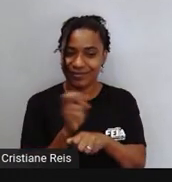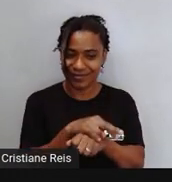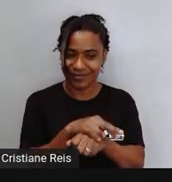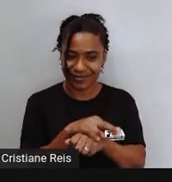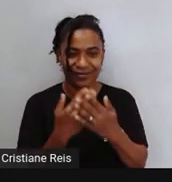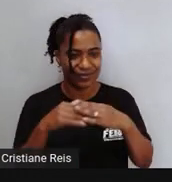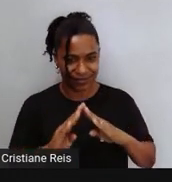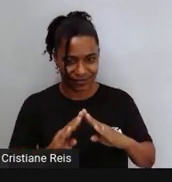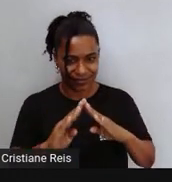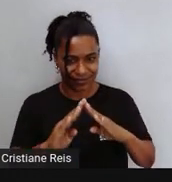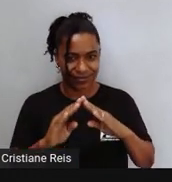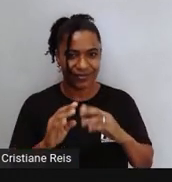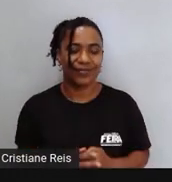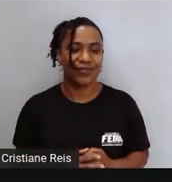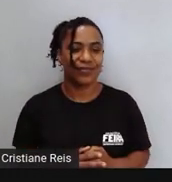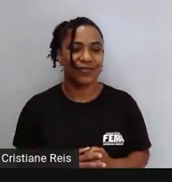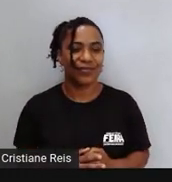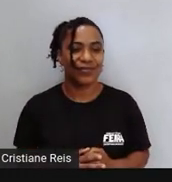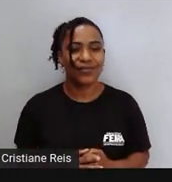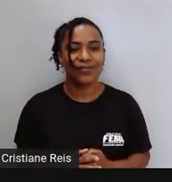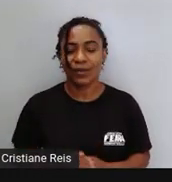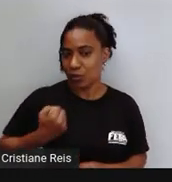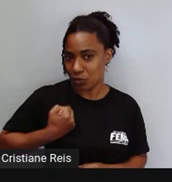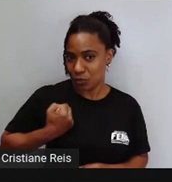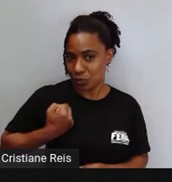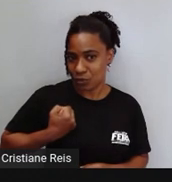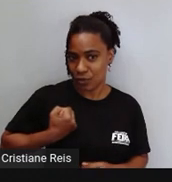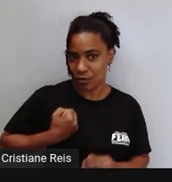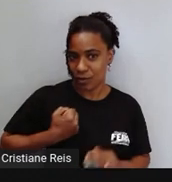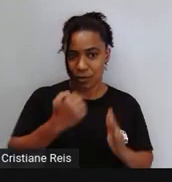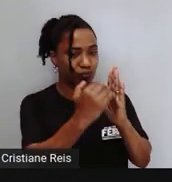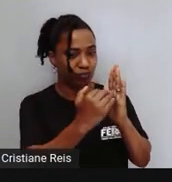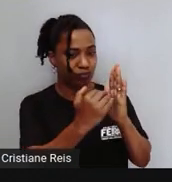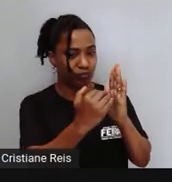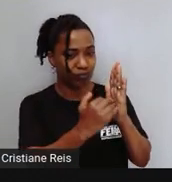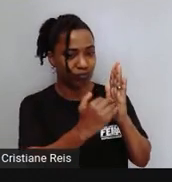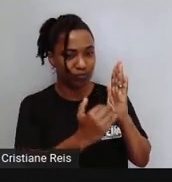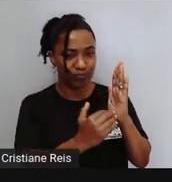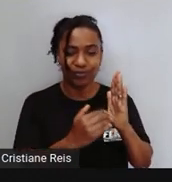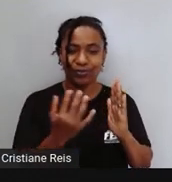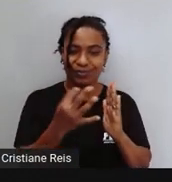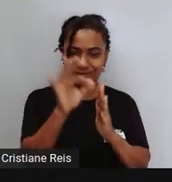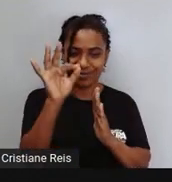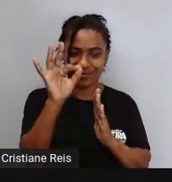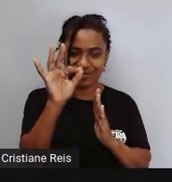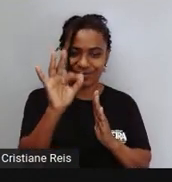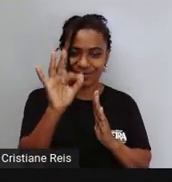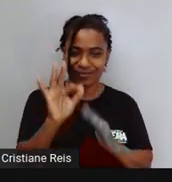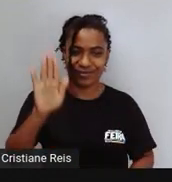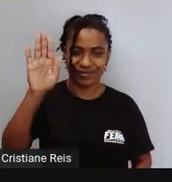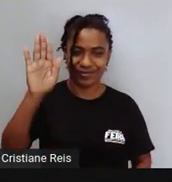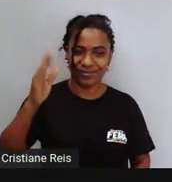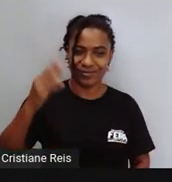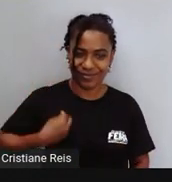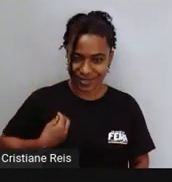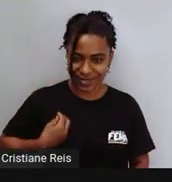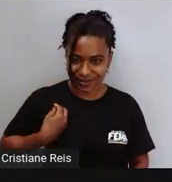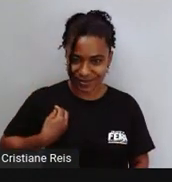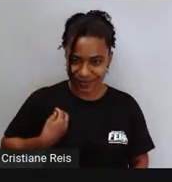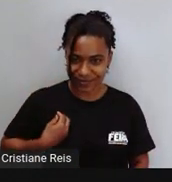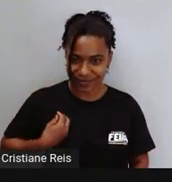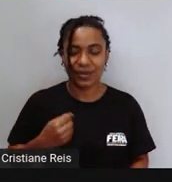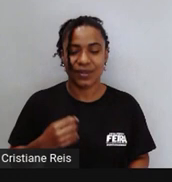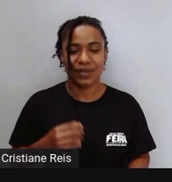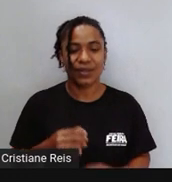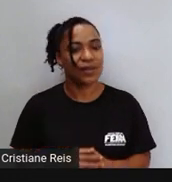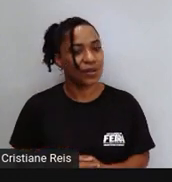list number, o número da lista de presença da escola. Shoes number, o número